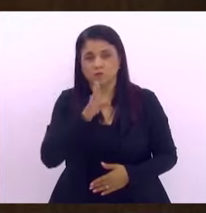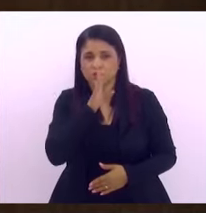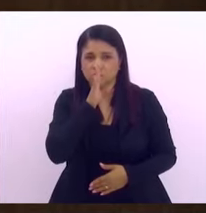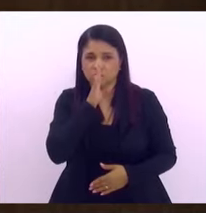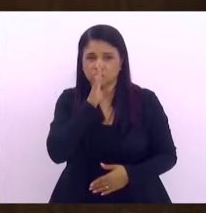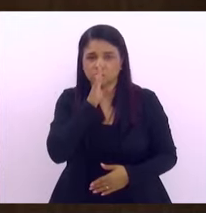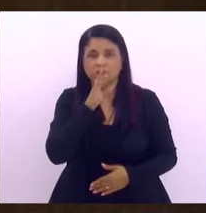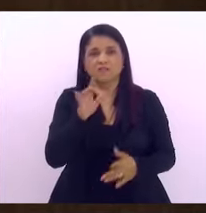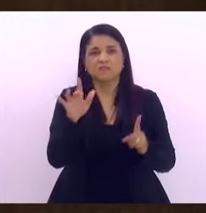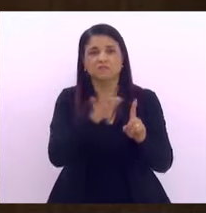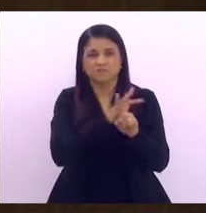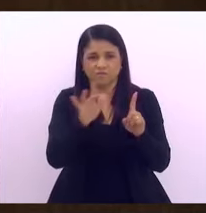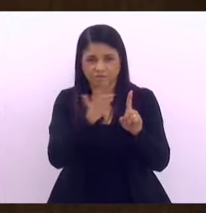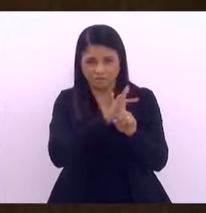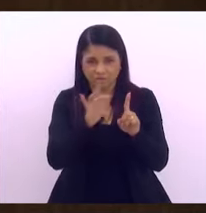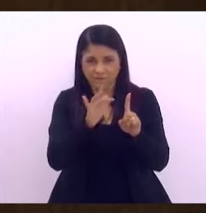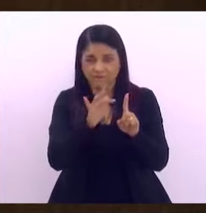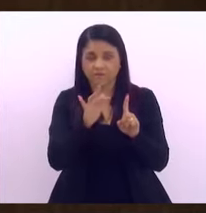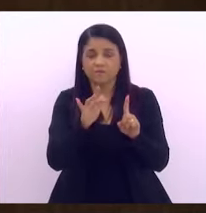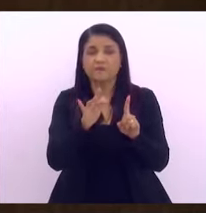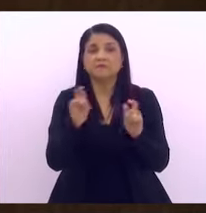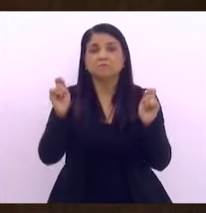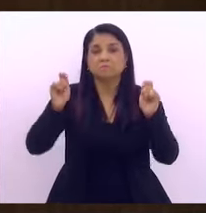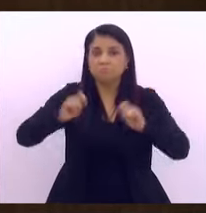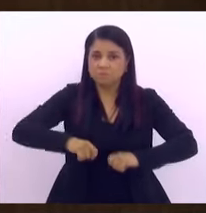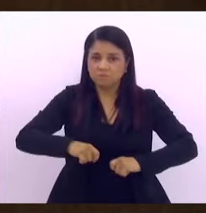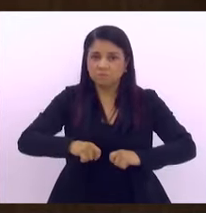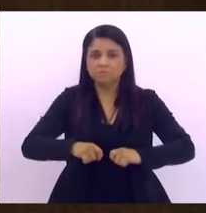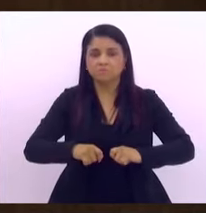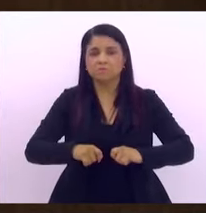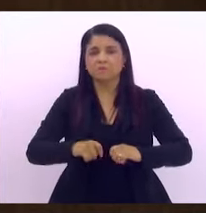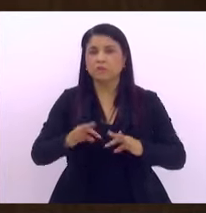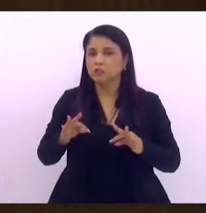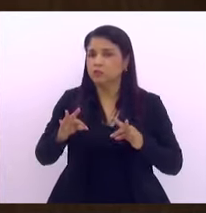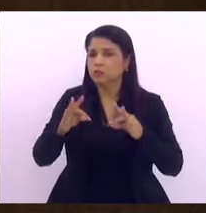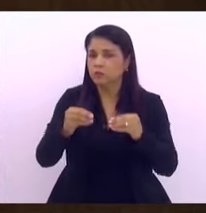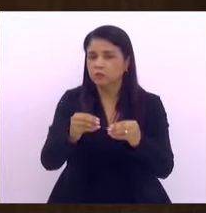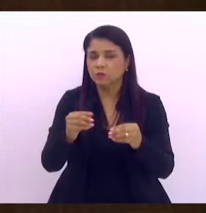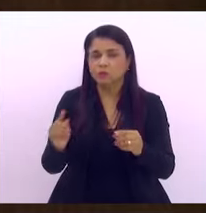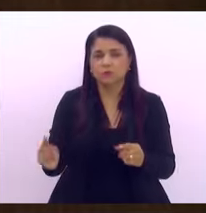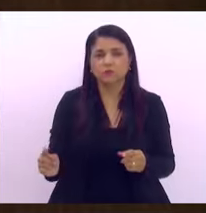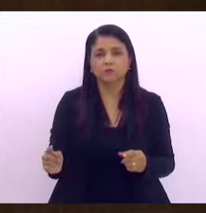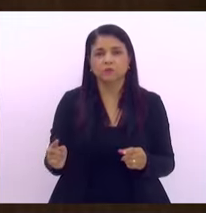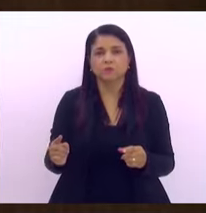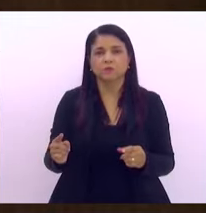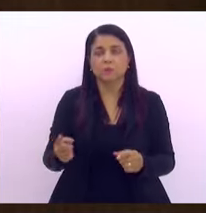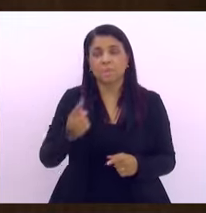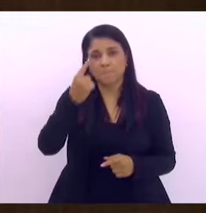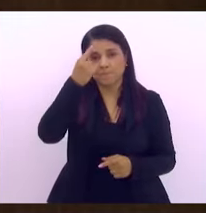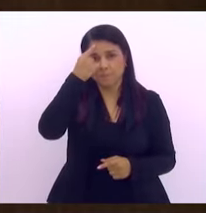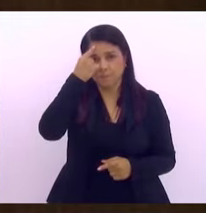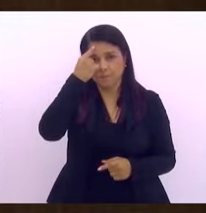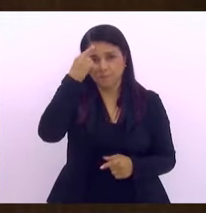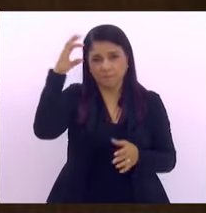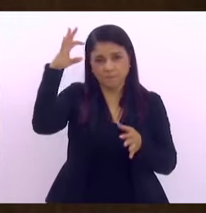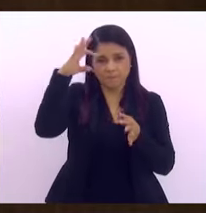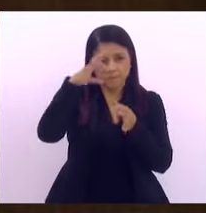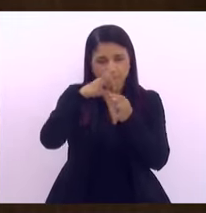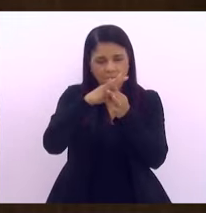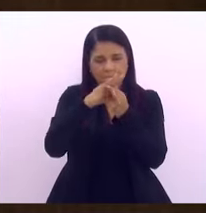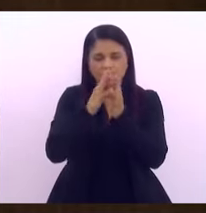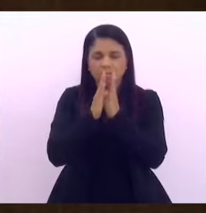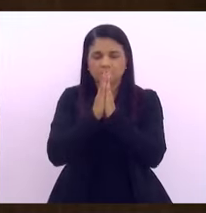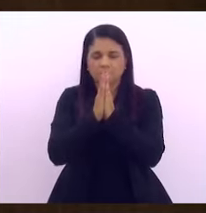pelas vítimas e para que possamos todos, em um só pensamento, clamar